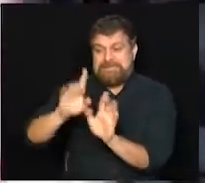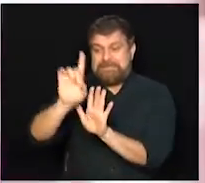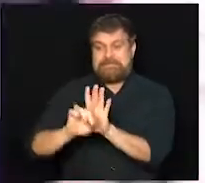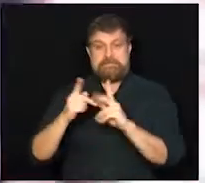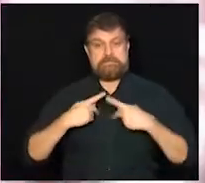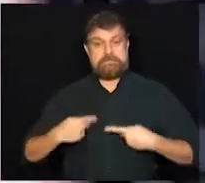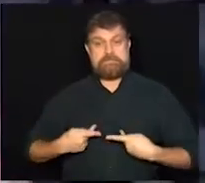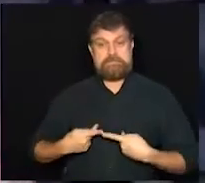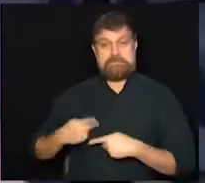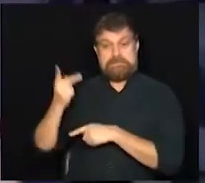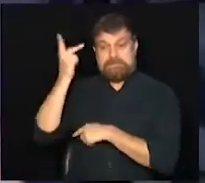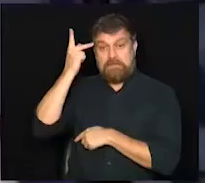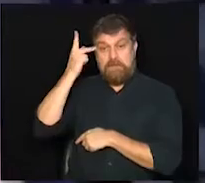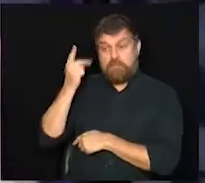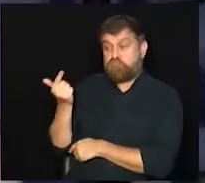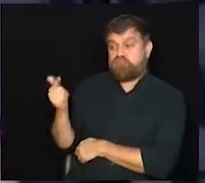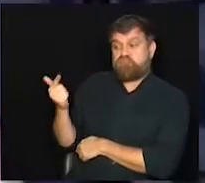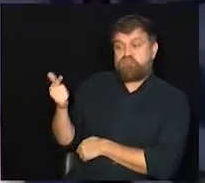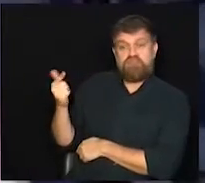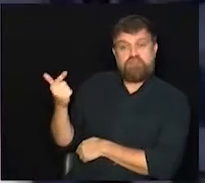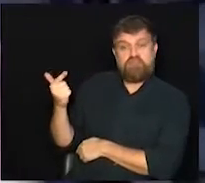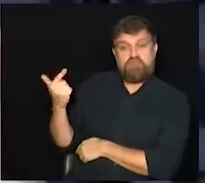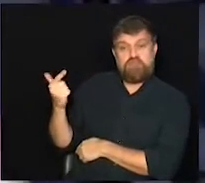Paulo, porque não existia, né?